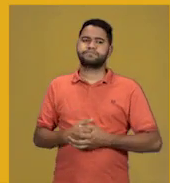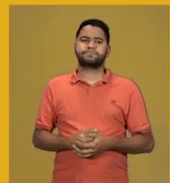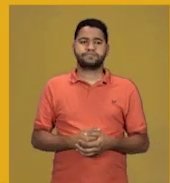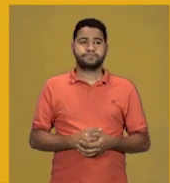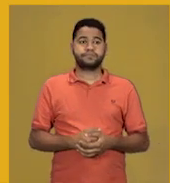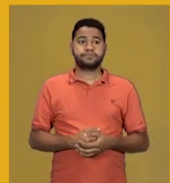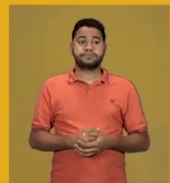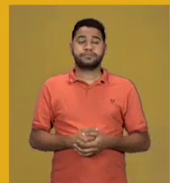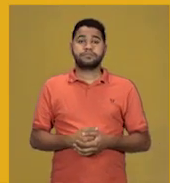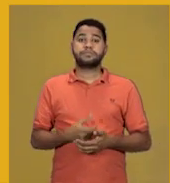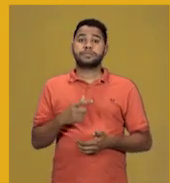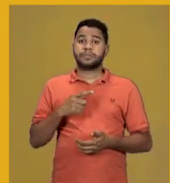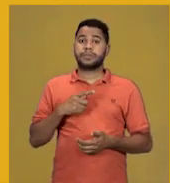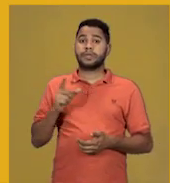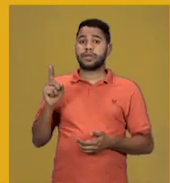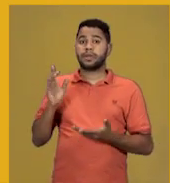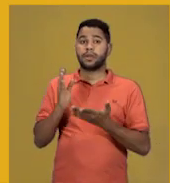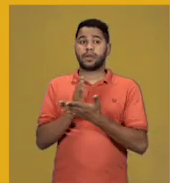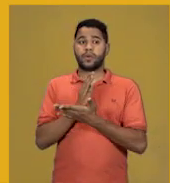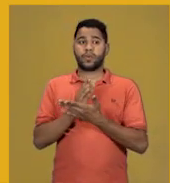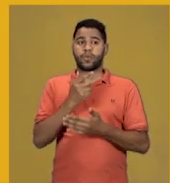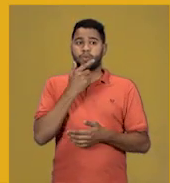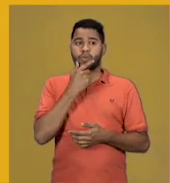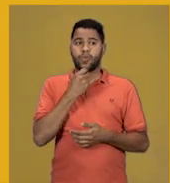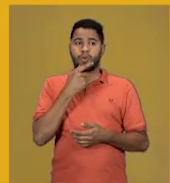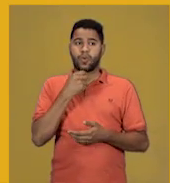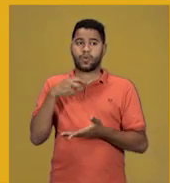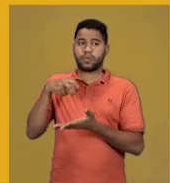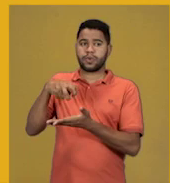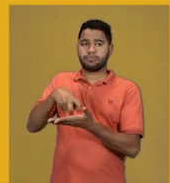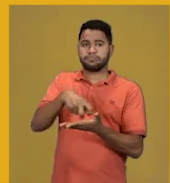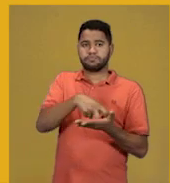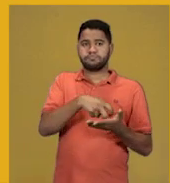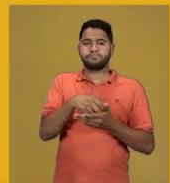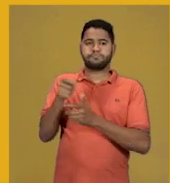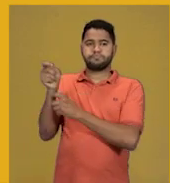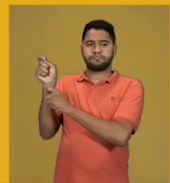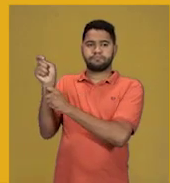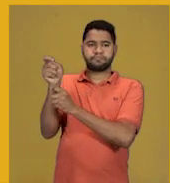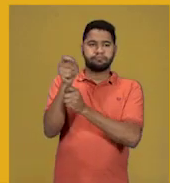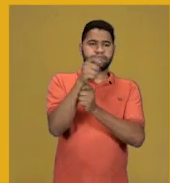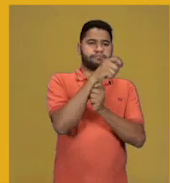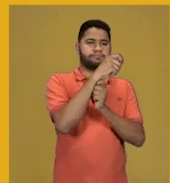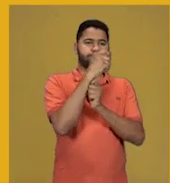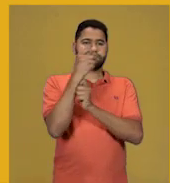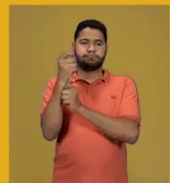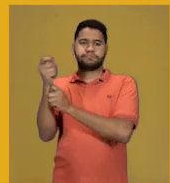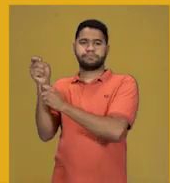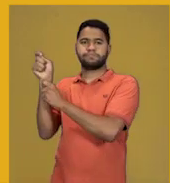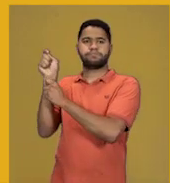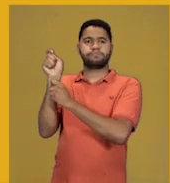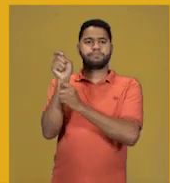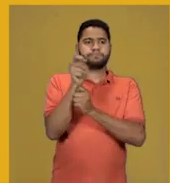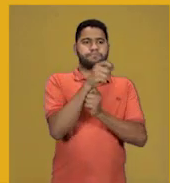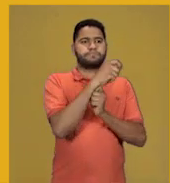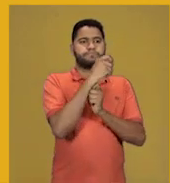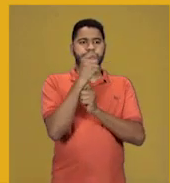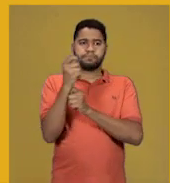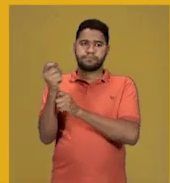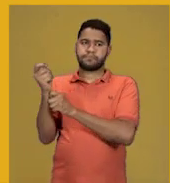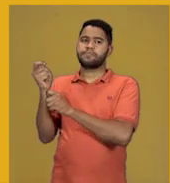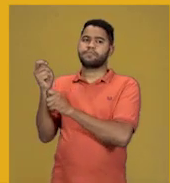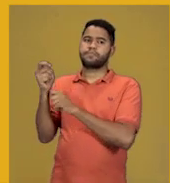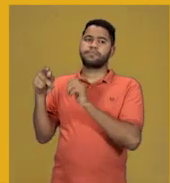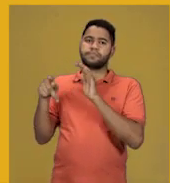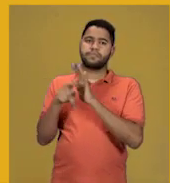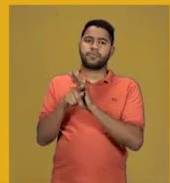Nós temos aqui alguns homens com uma bandeira, né, em pé, era a bandeira ali, né,